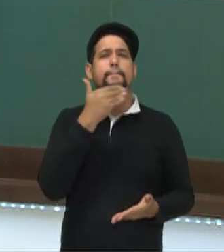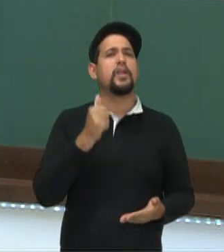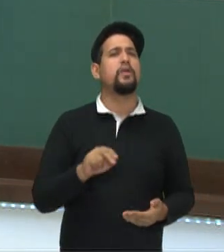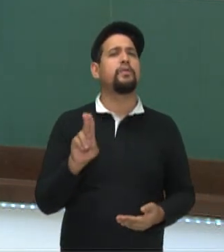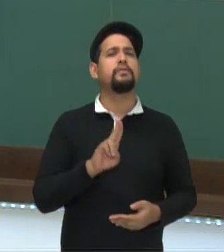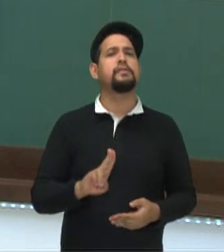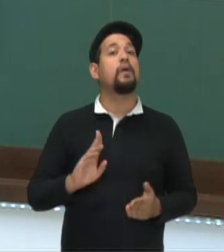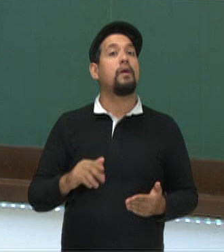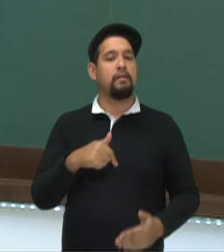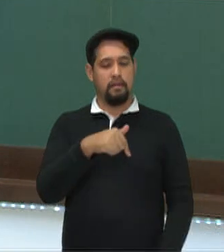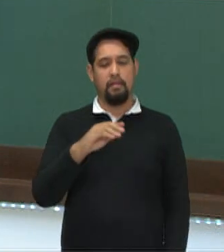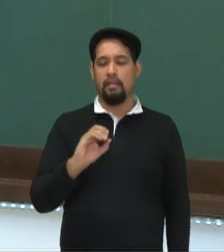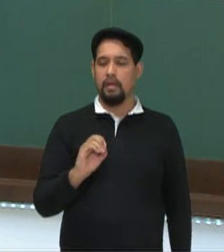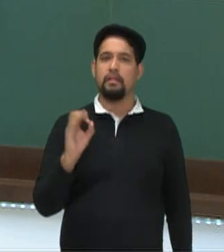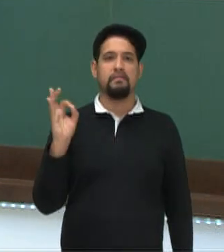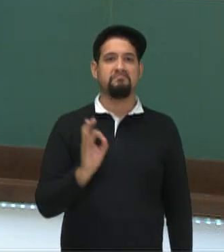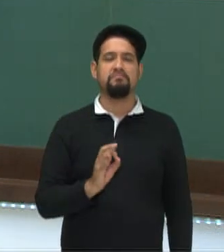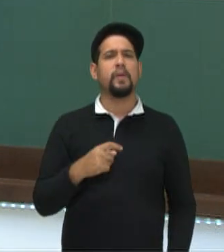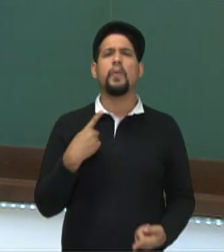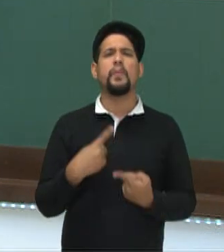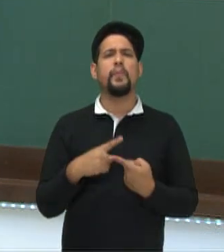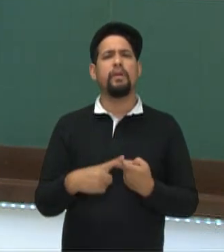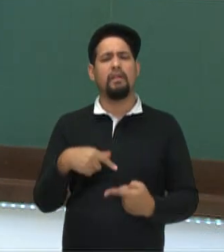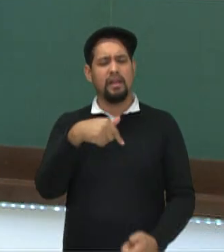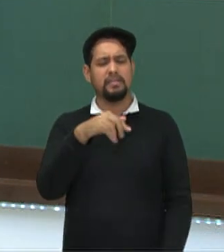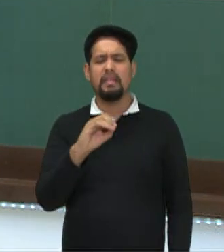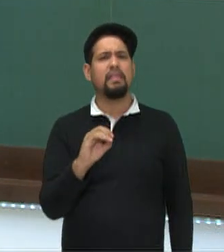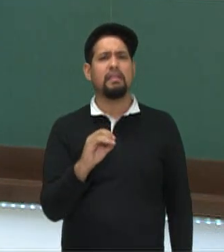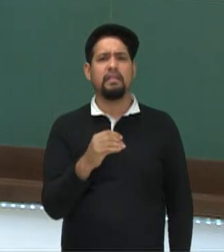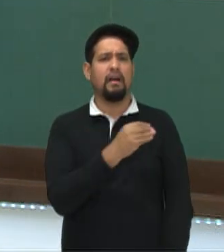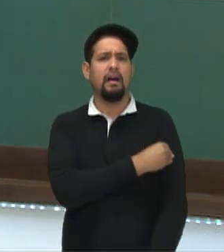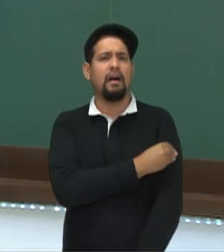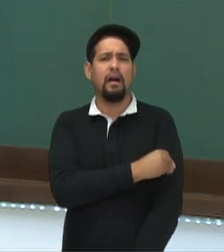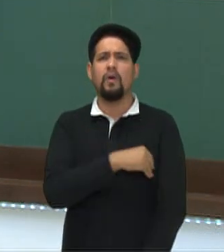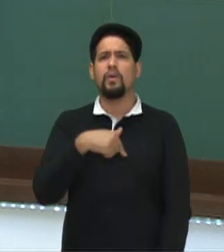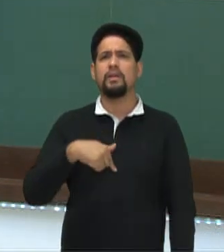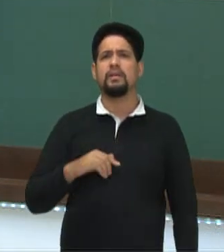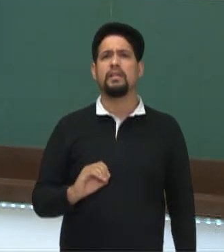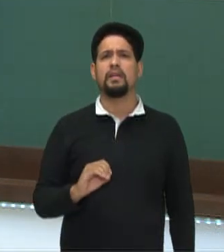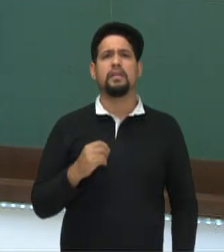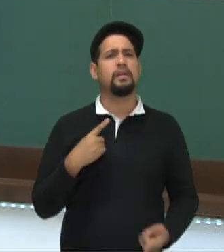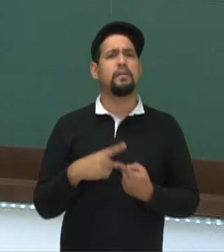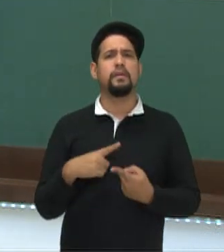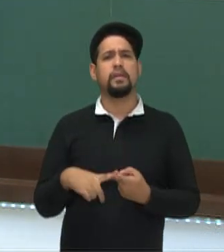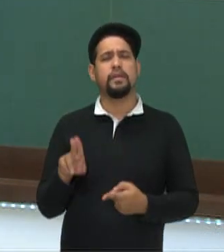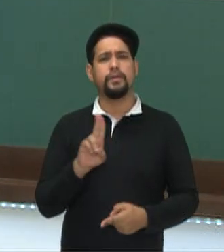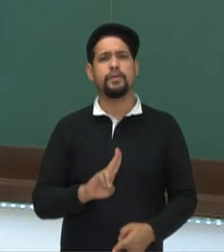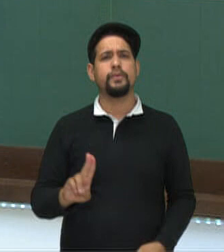álcool 70. Por que o álcool 70, professor, é o álcool recomendado pela